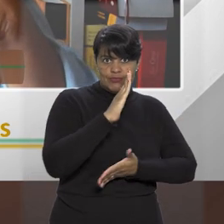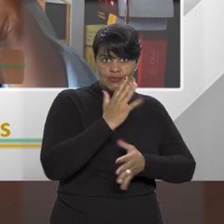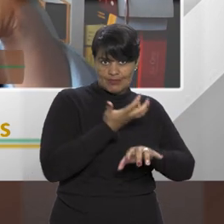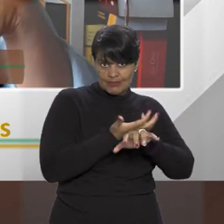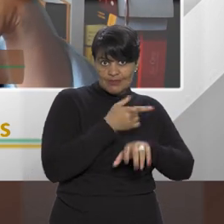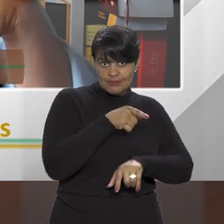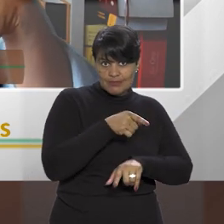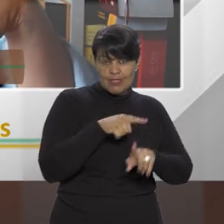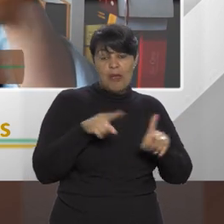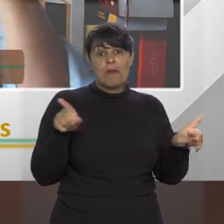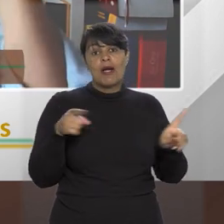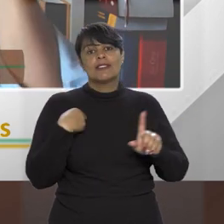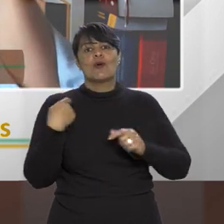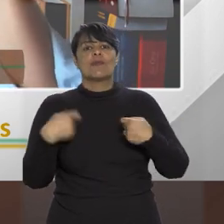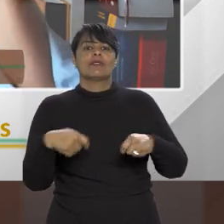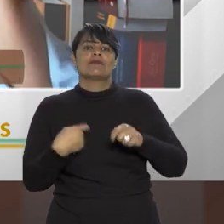lá.